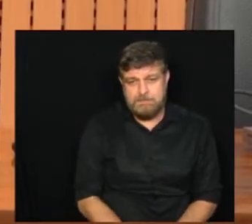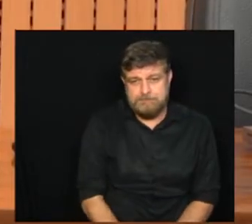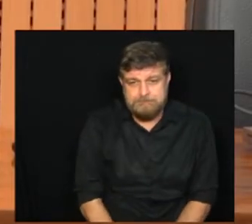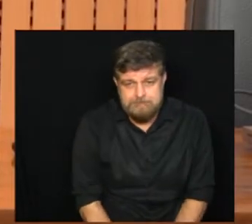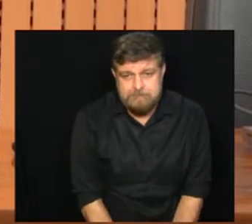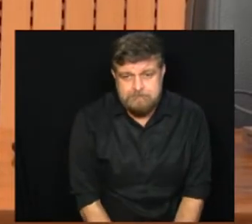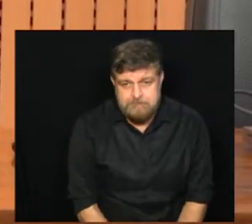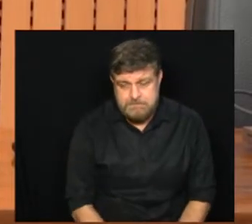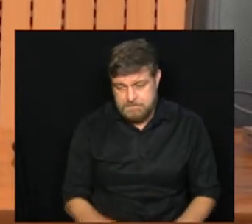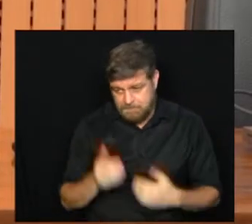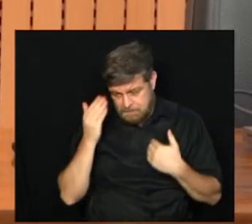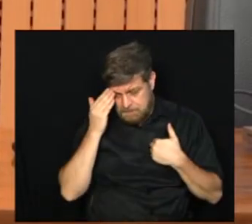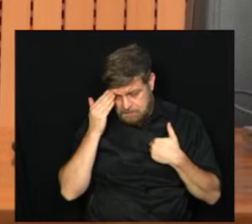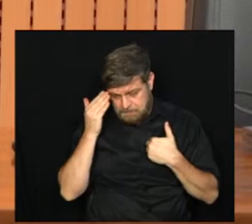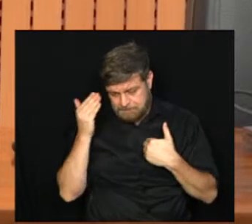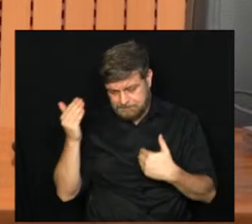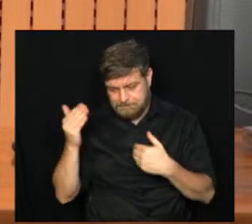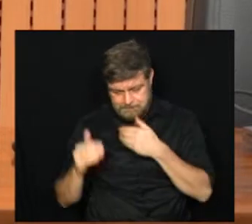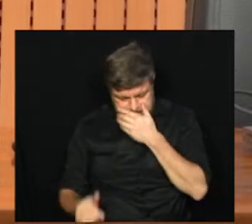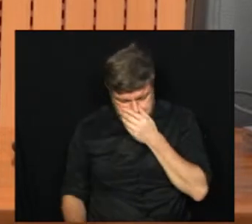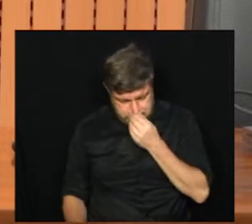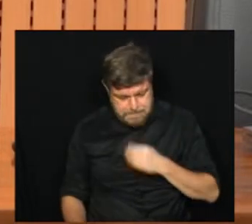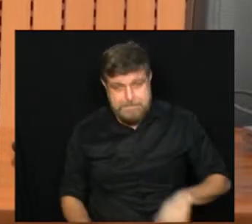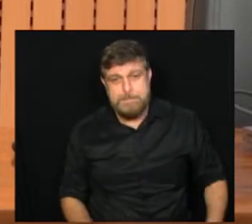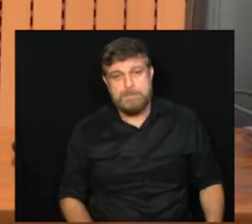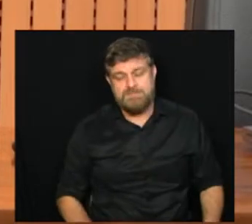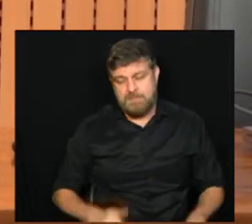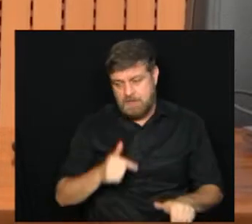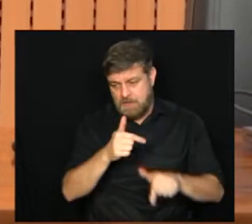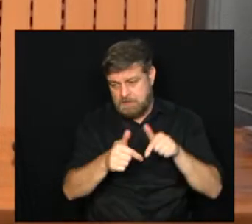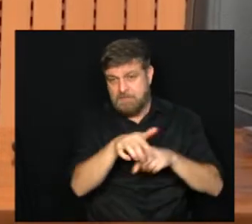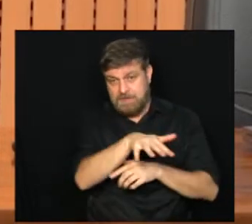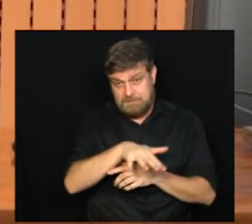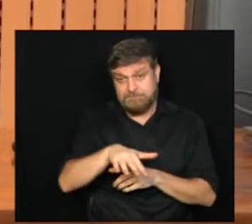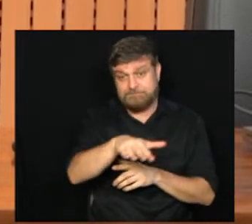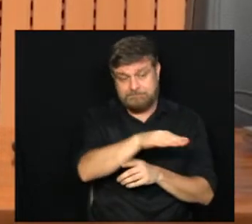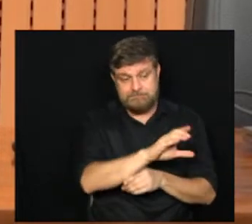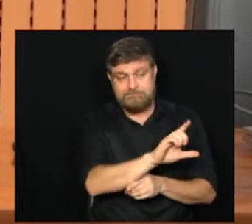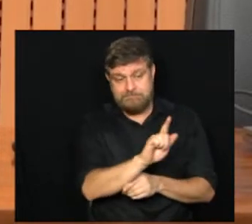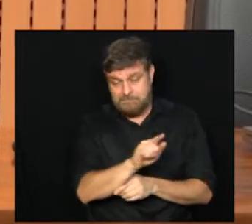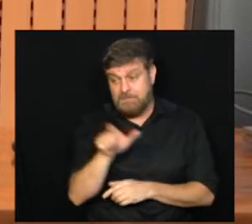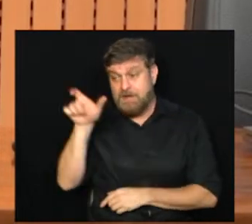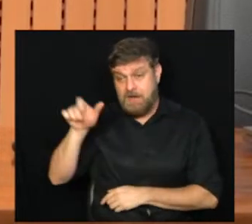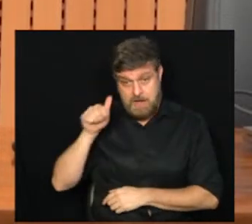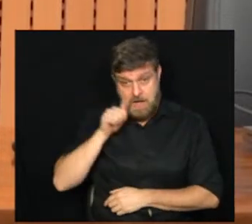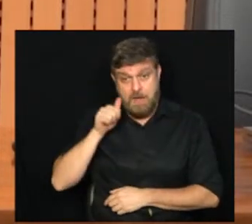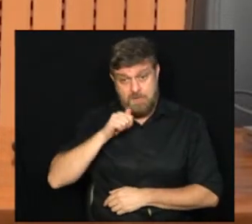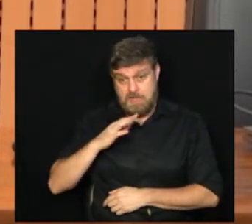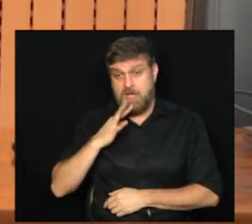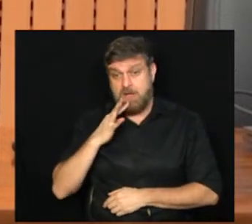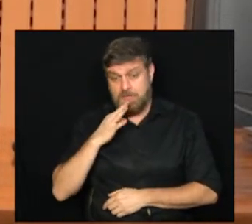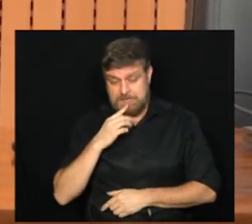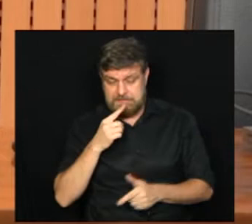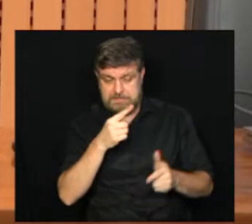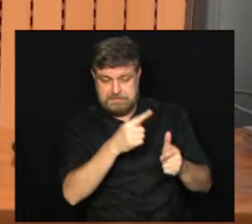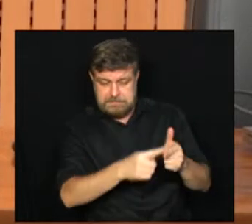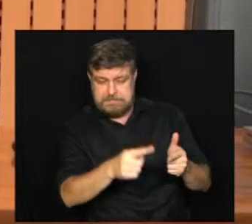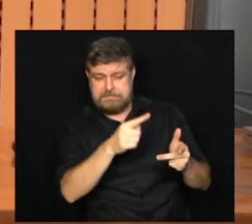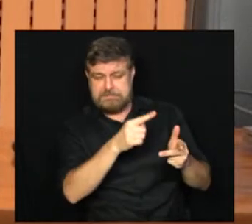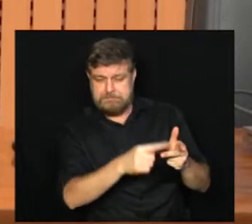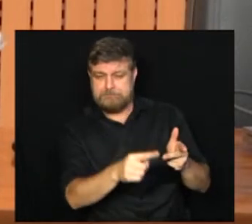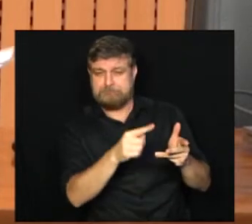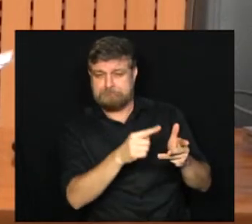Obrigado, Anália, conselheira, atuante também na região e conhecedora, né, dos problemas daquela